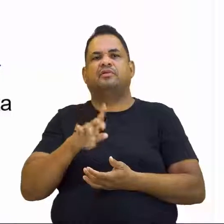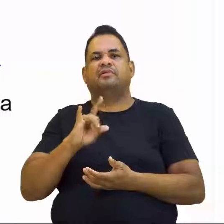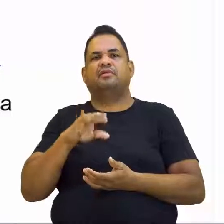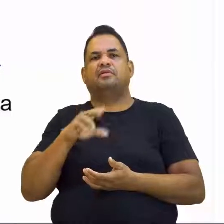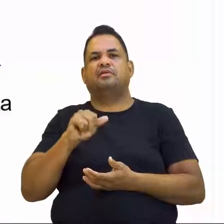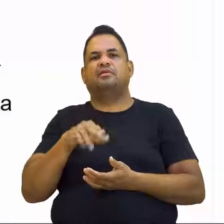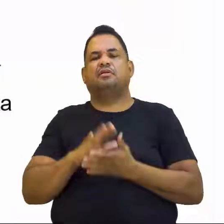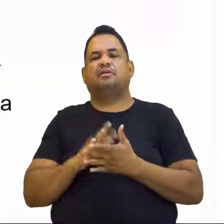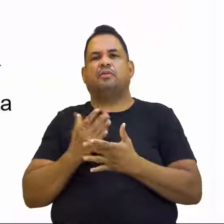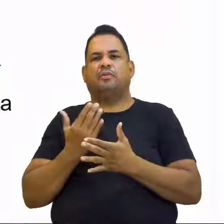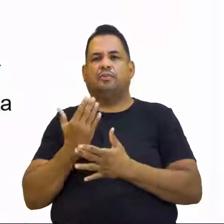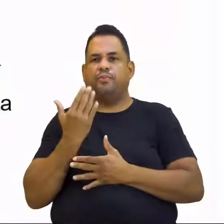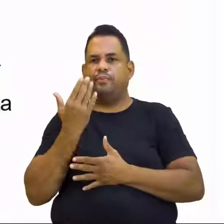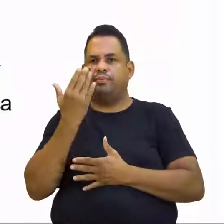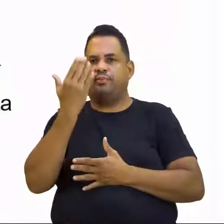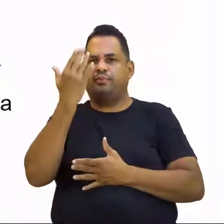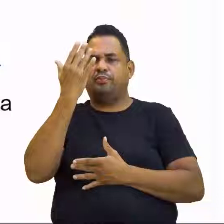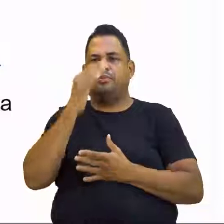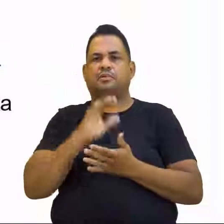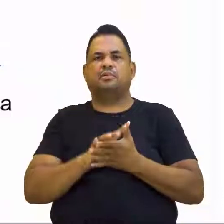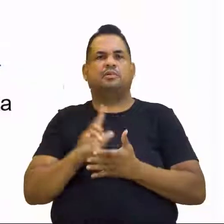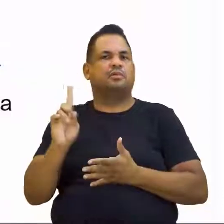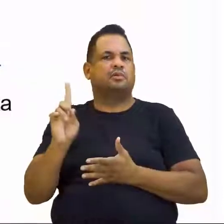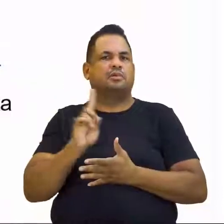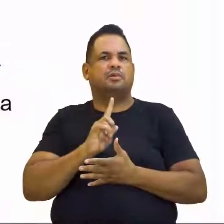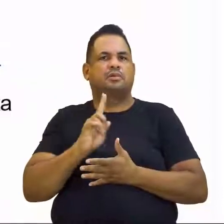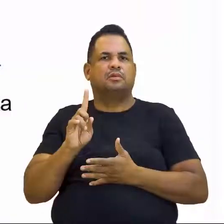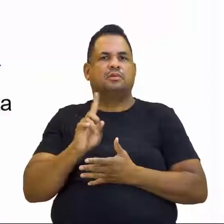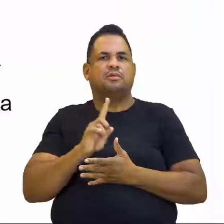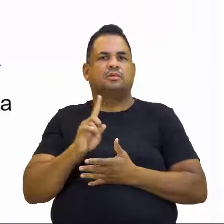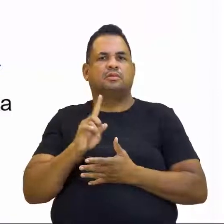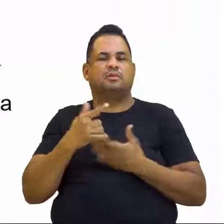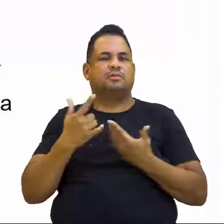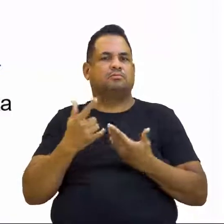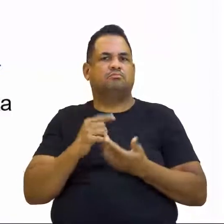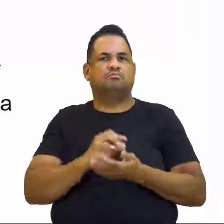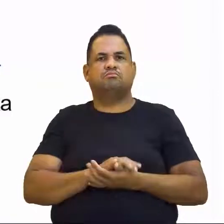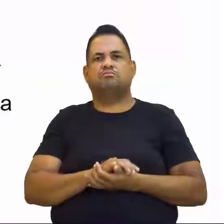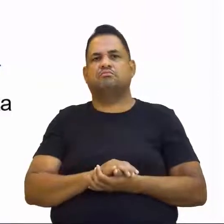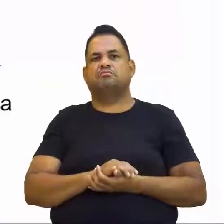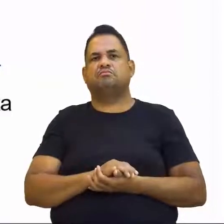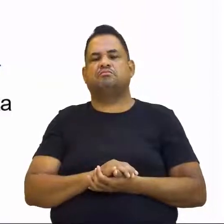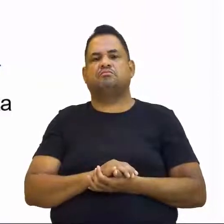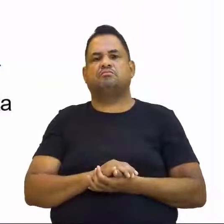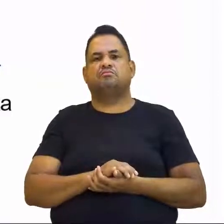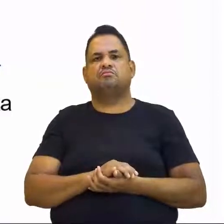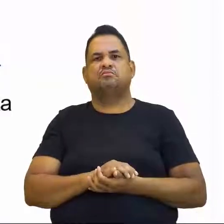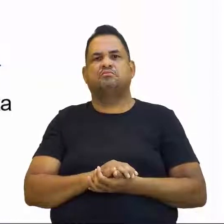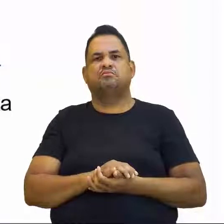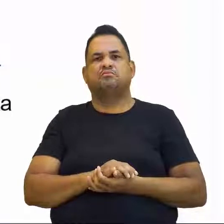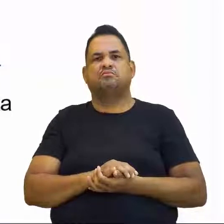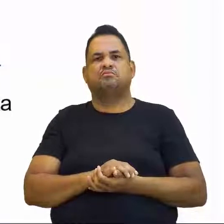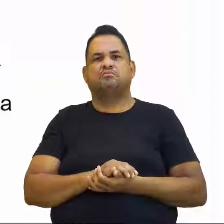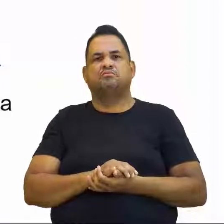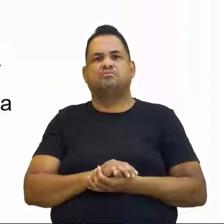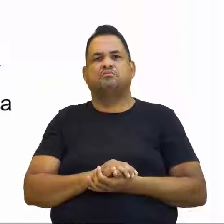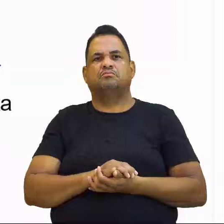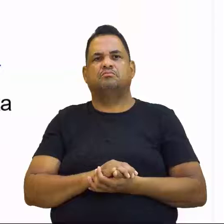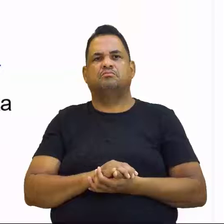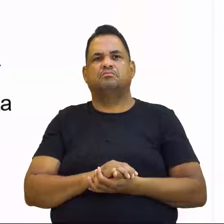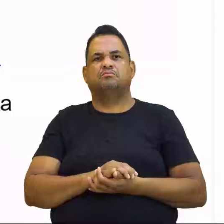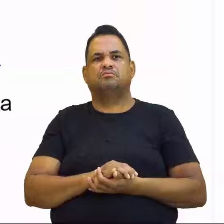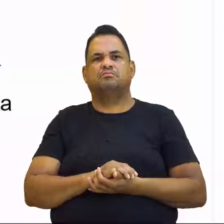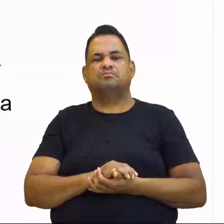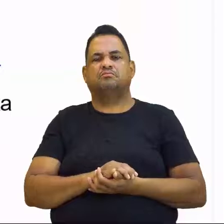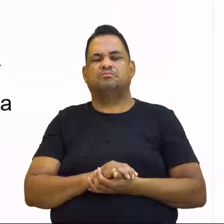evapora. Galerinha, a fenolftaleína, ela não é tão volátil assim, ela não vai evaporar com facilidade. Então,